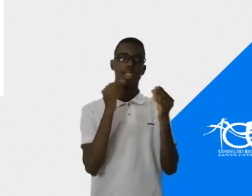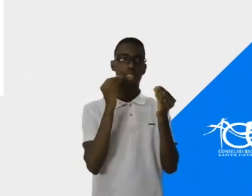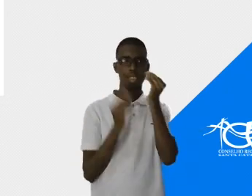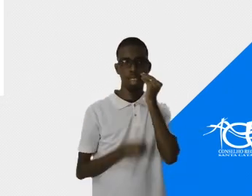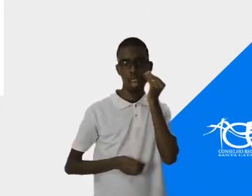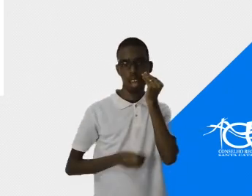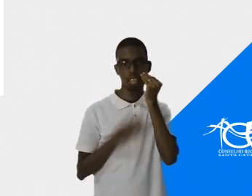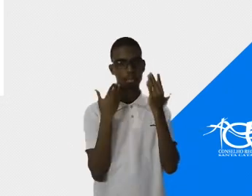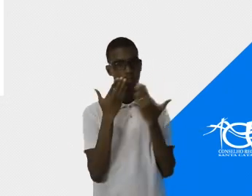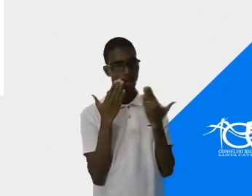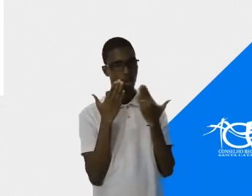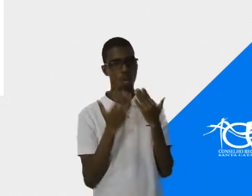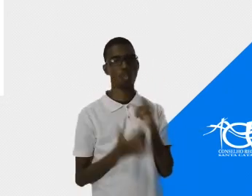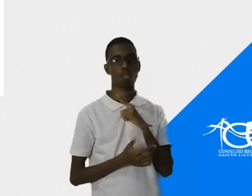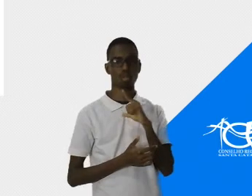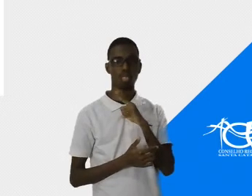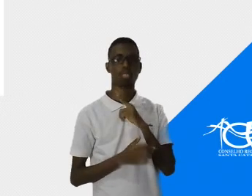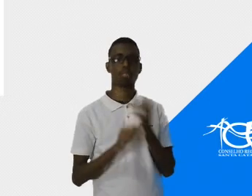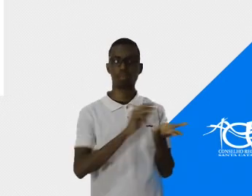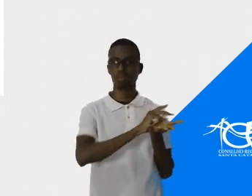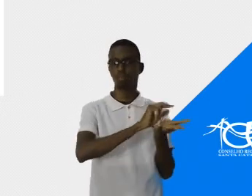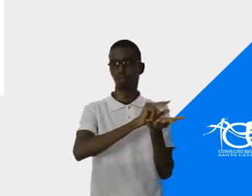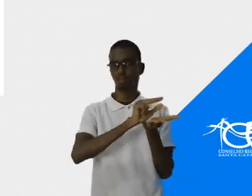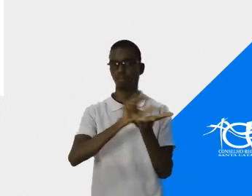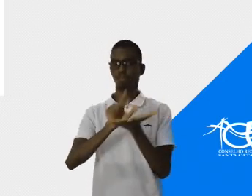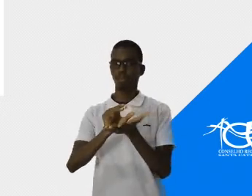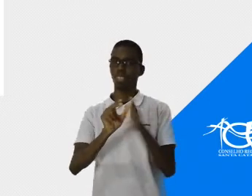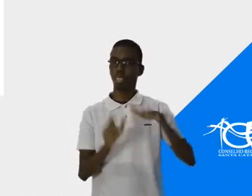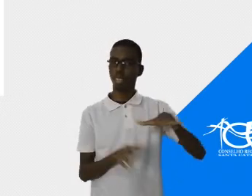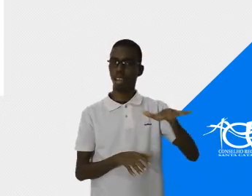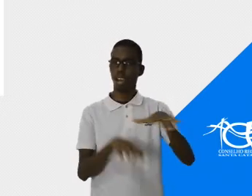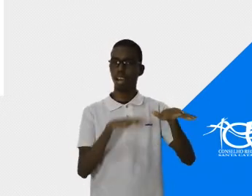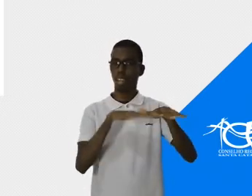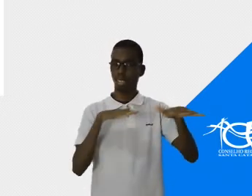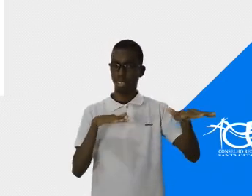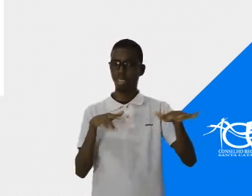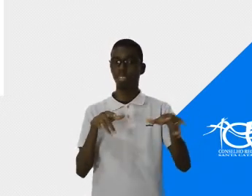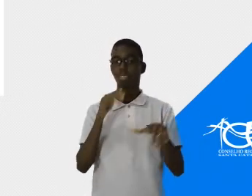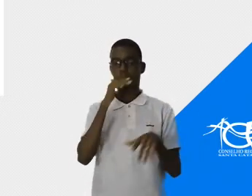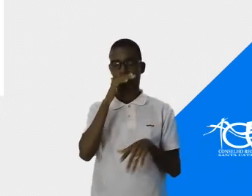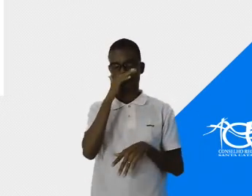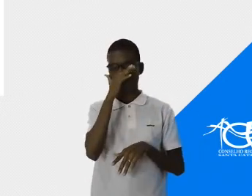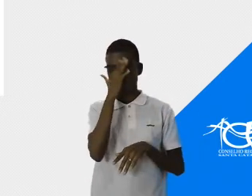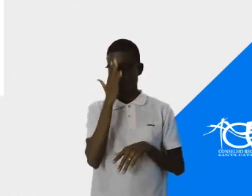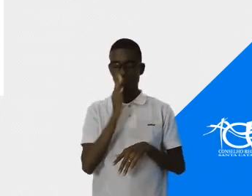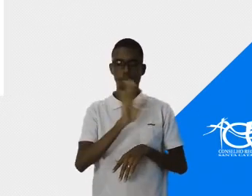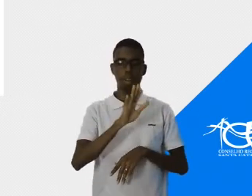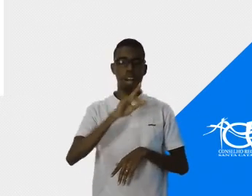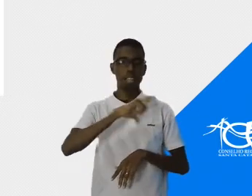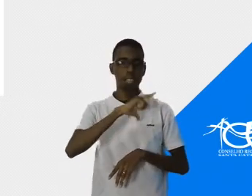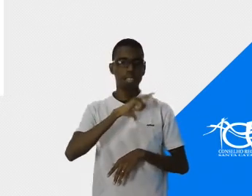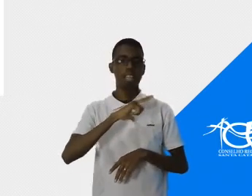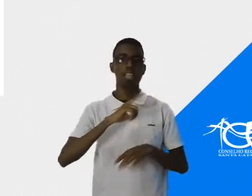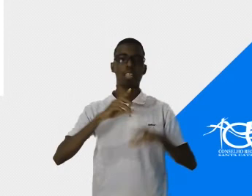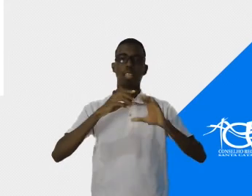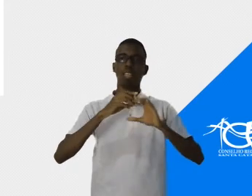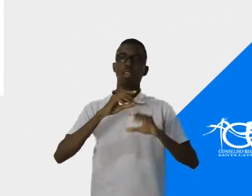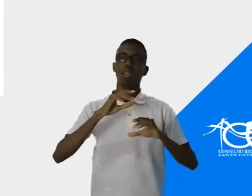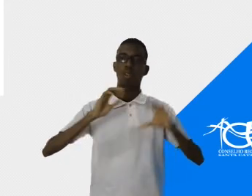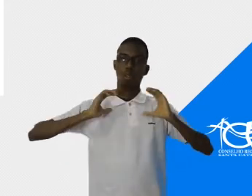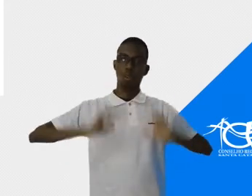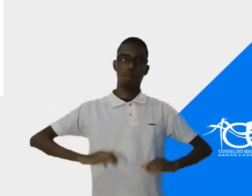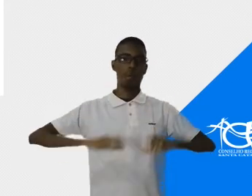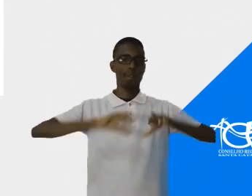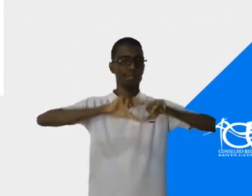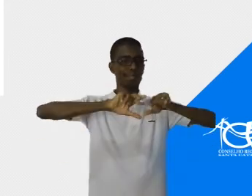muitos comportamentos, não somente no trânsito, claro, mas está associado a vários comportamentos que a gente chama de behavior settings, de